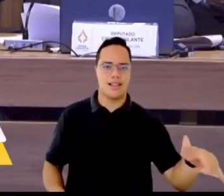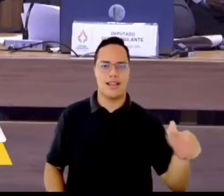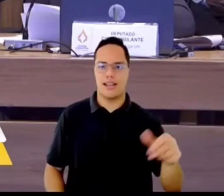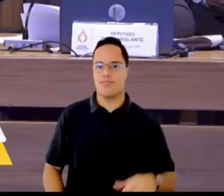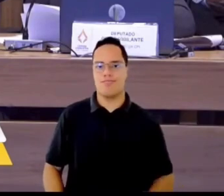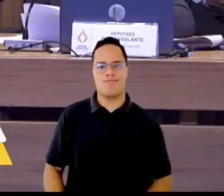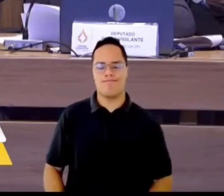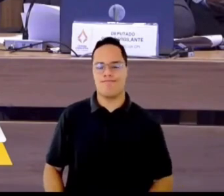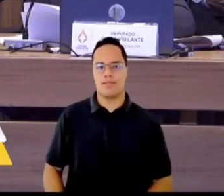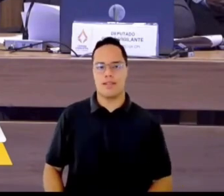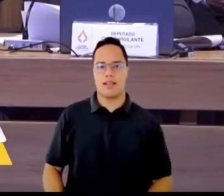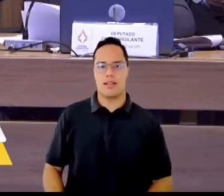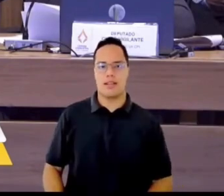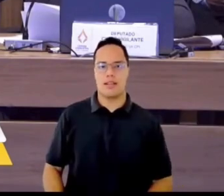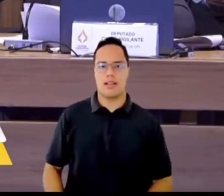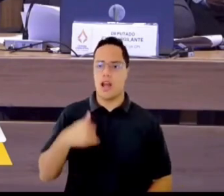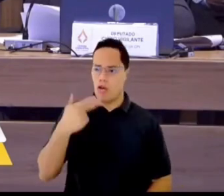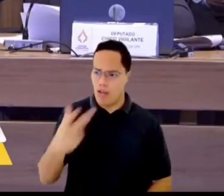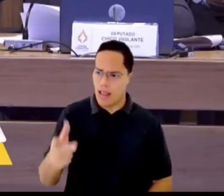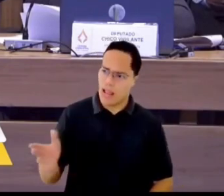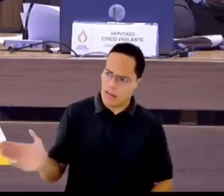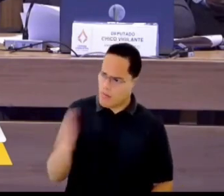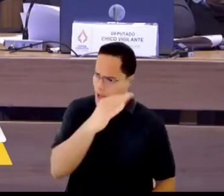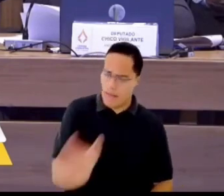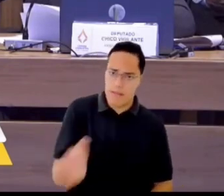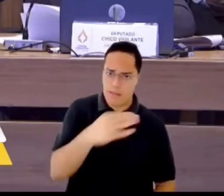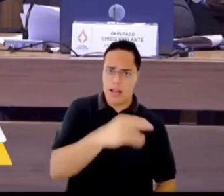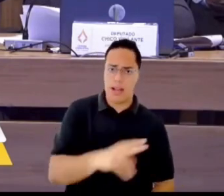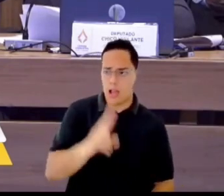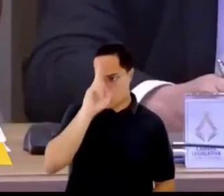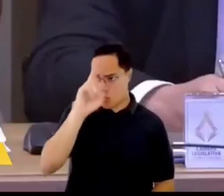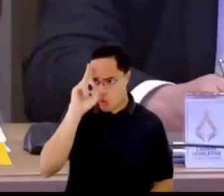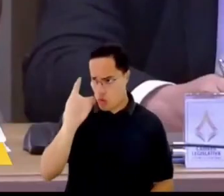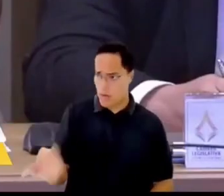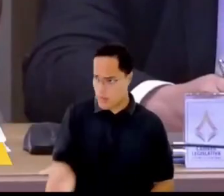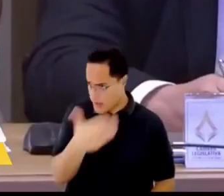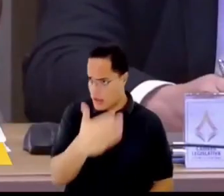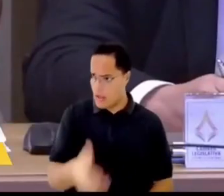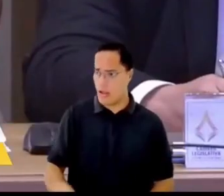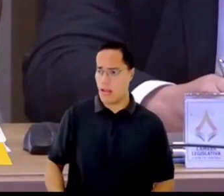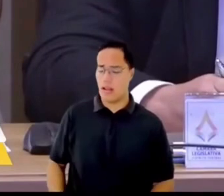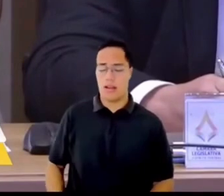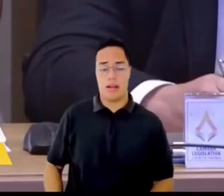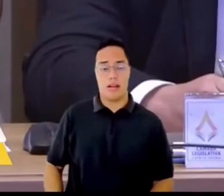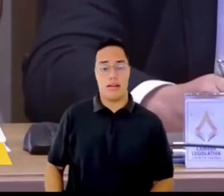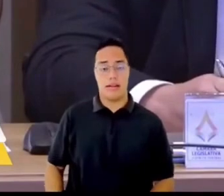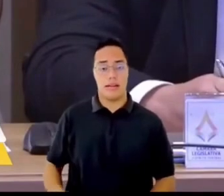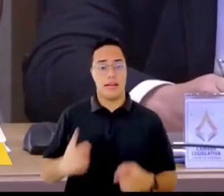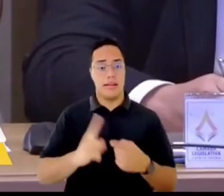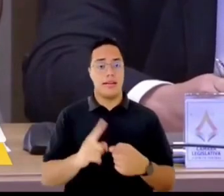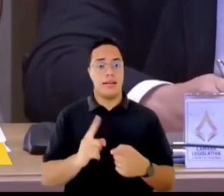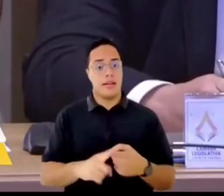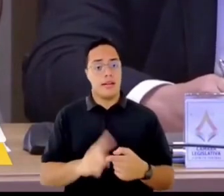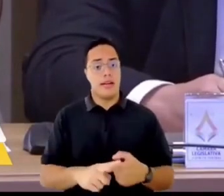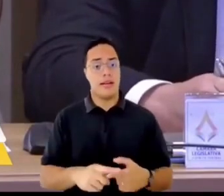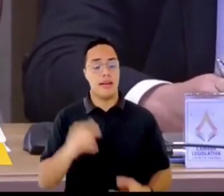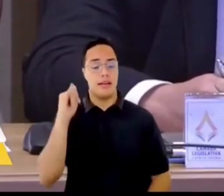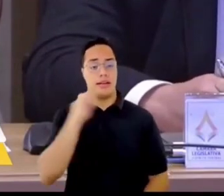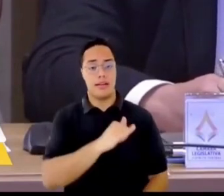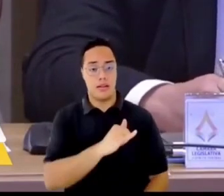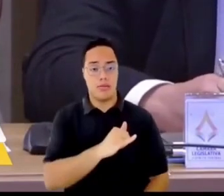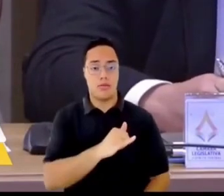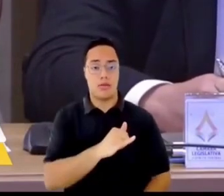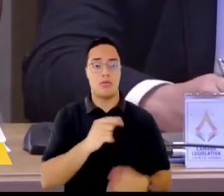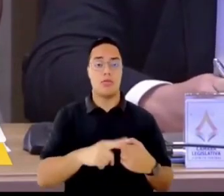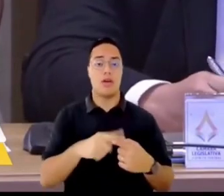vários momentos para ele deixar o carro e pegar um aplicativo, mesmo... indo para o aeroporto, porque eu comecei a